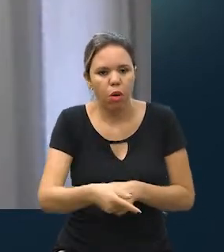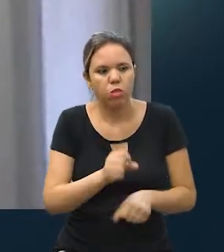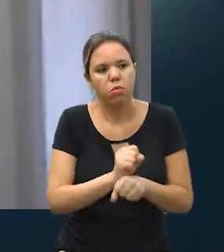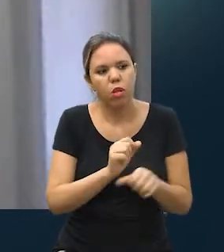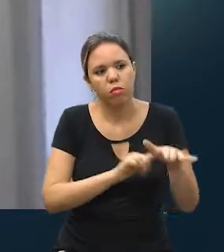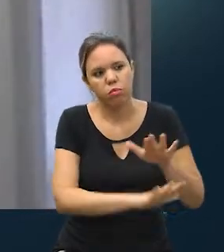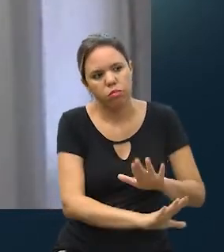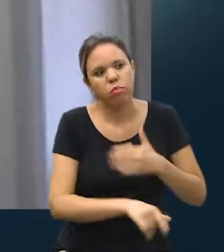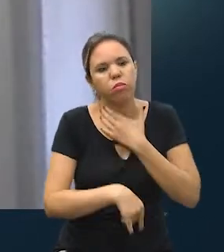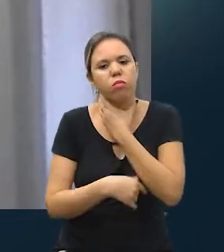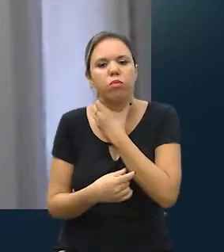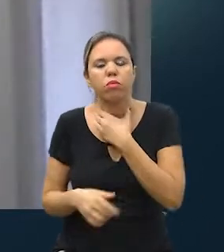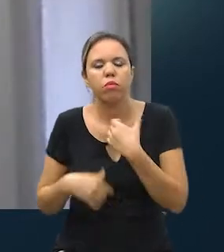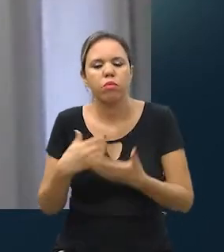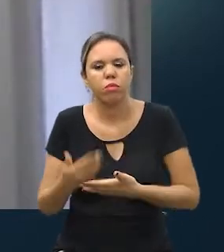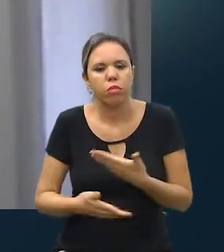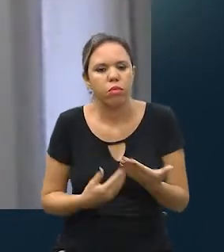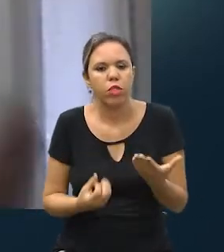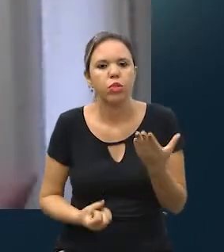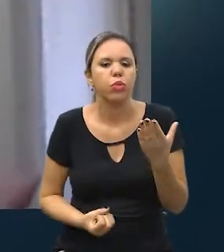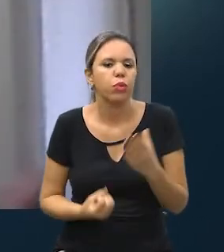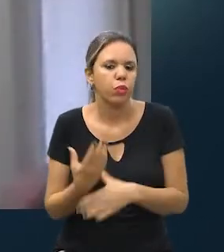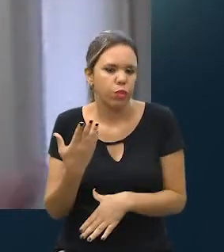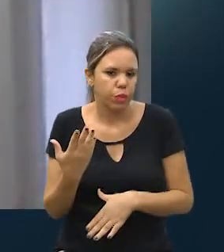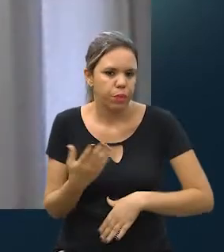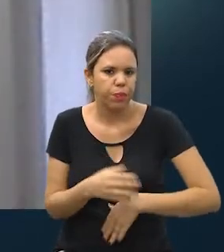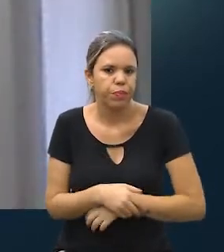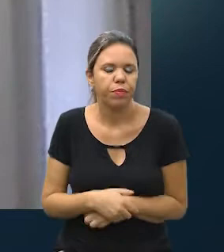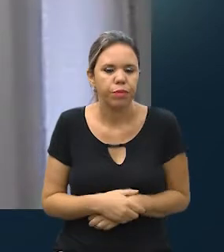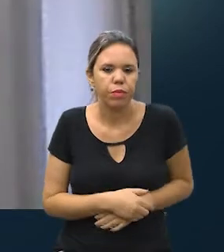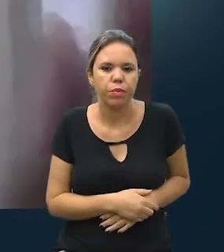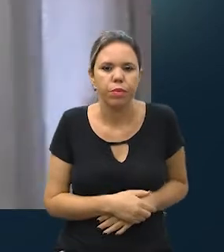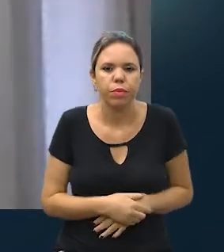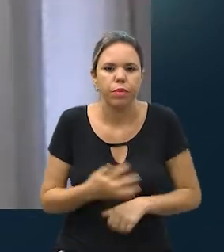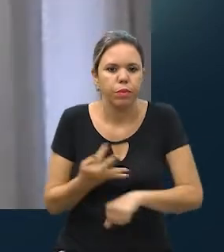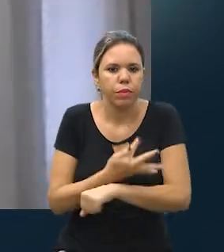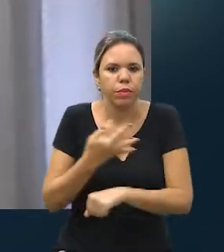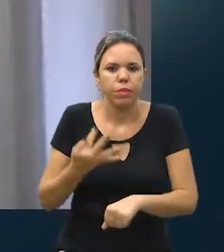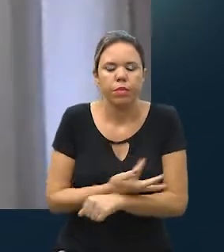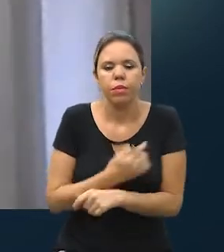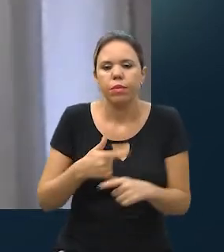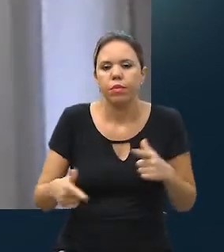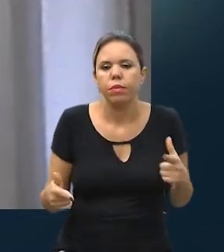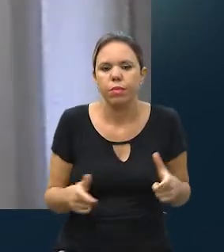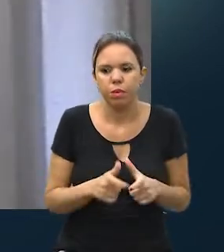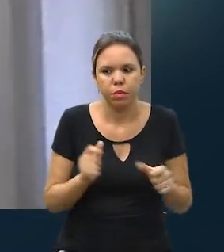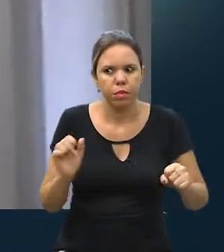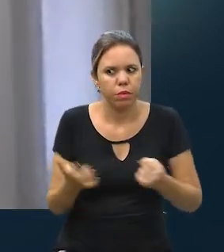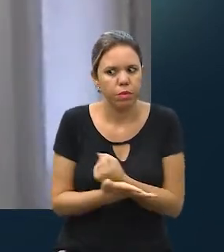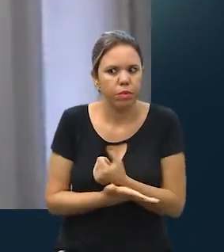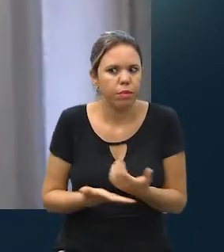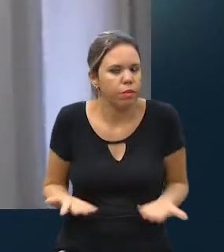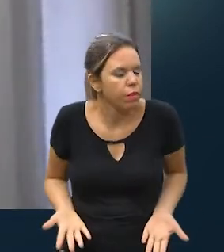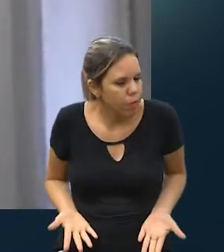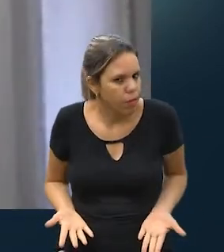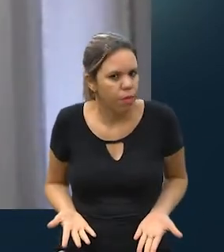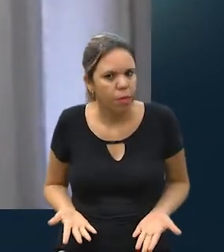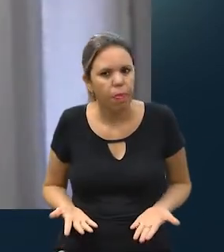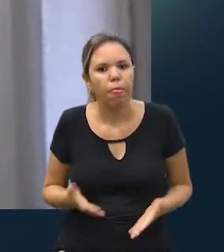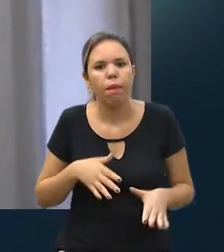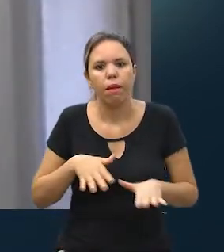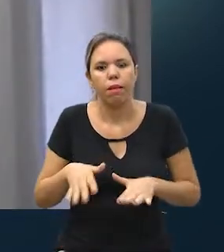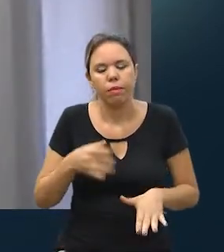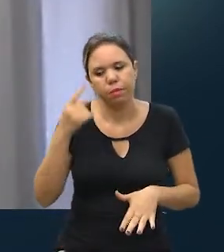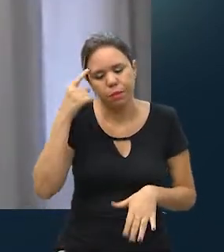banho-maria, e quando acontece um cataclisma, como aconteceu com a pandemia, é aquele momento